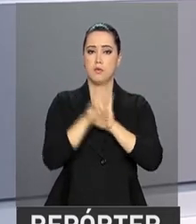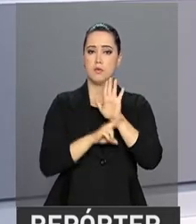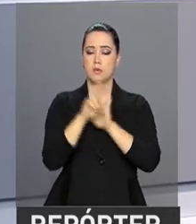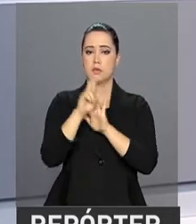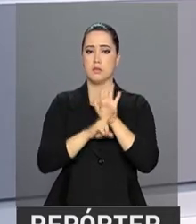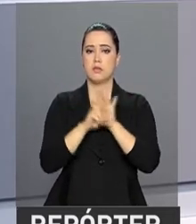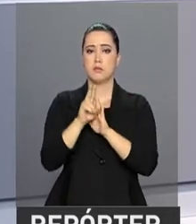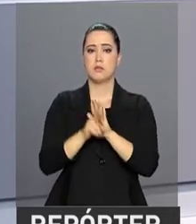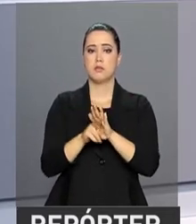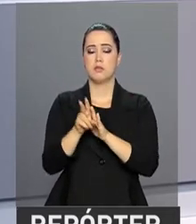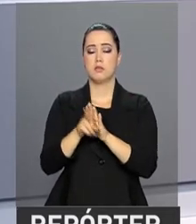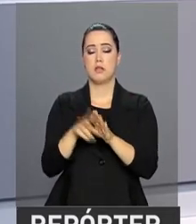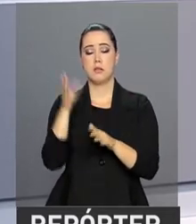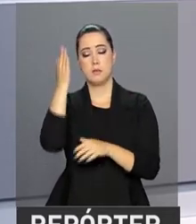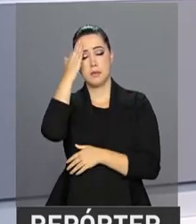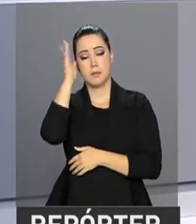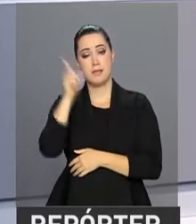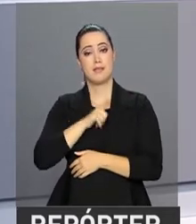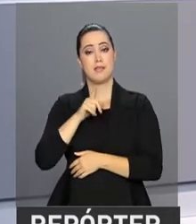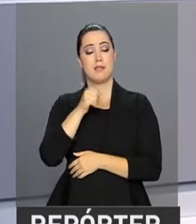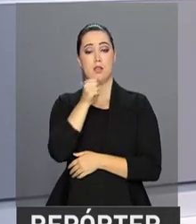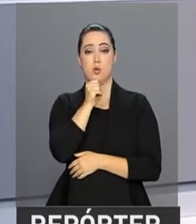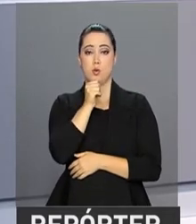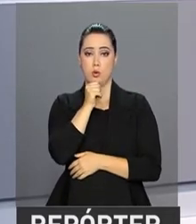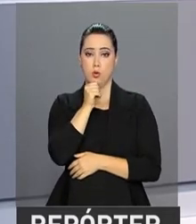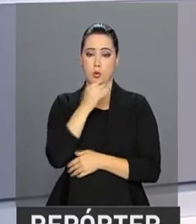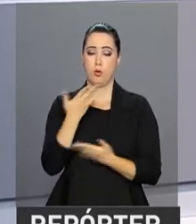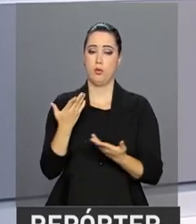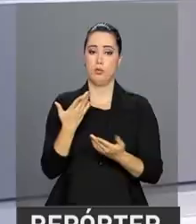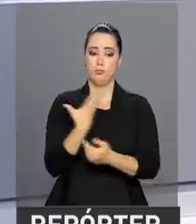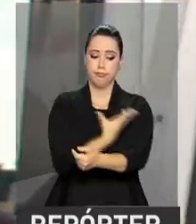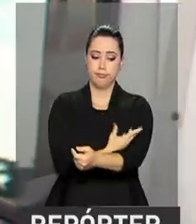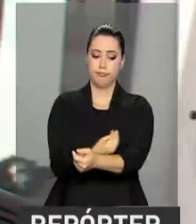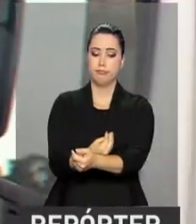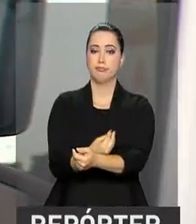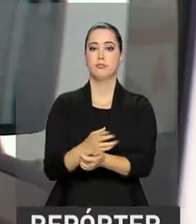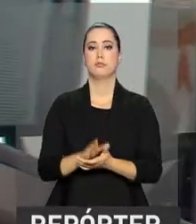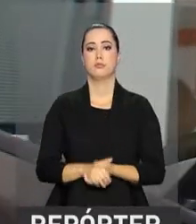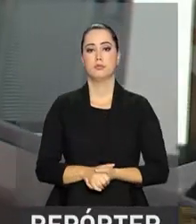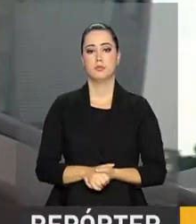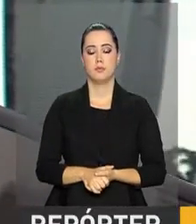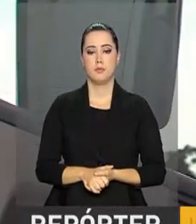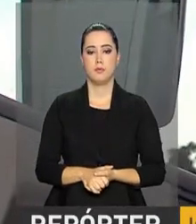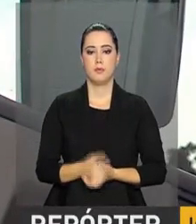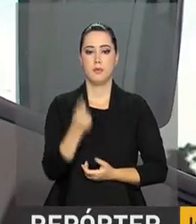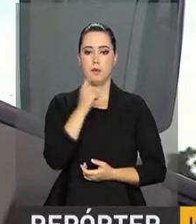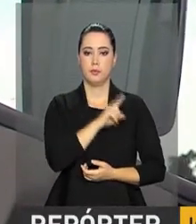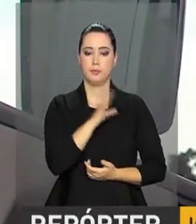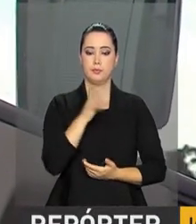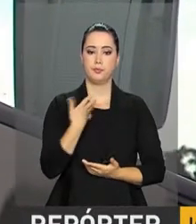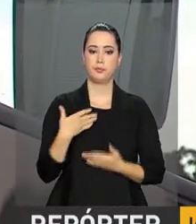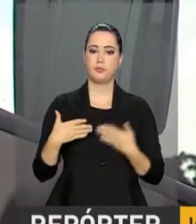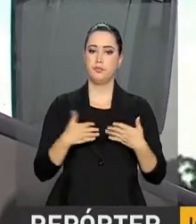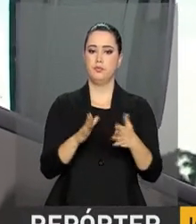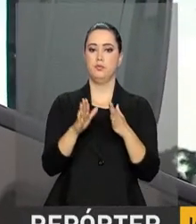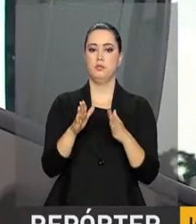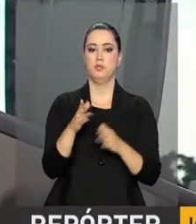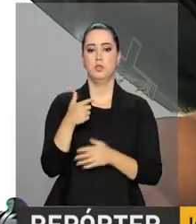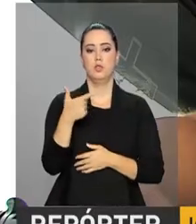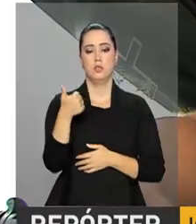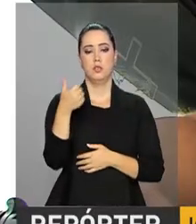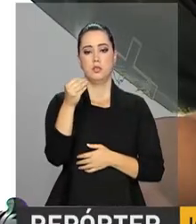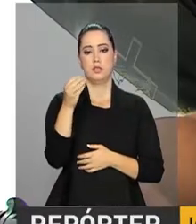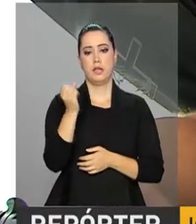para os exames que detectam essas substâncias nos condutores elivaldo está na estrada há dez anos